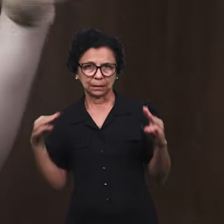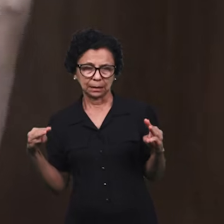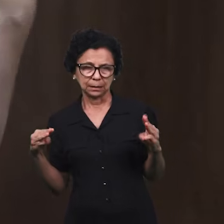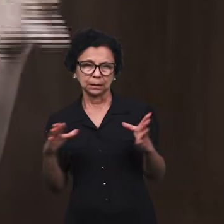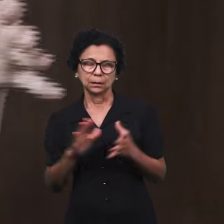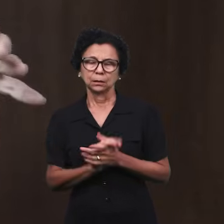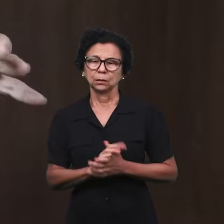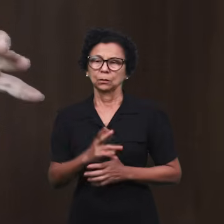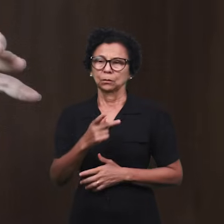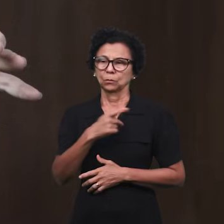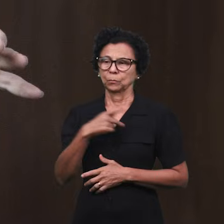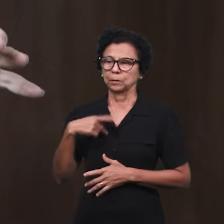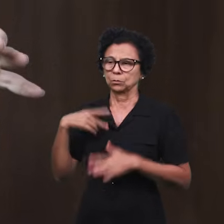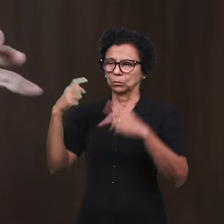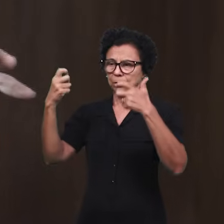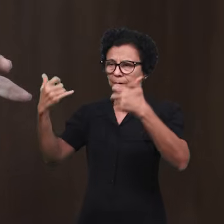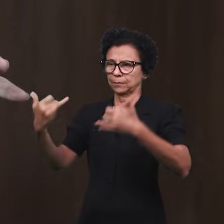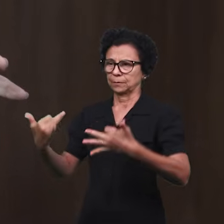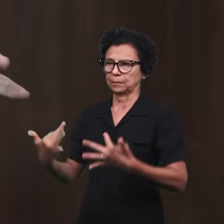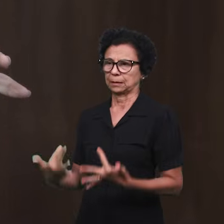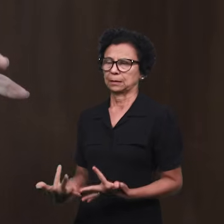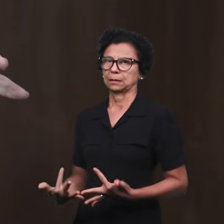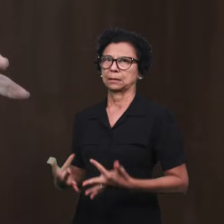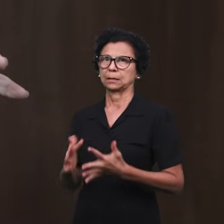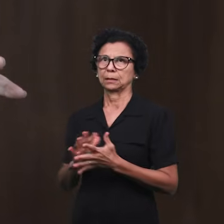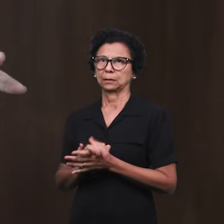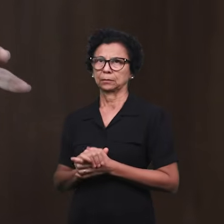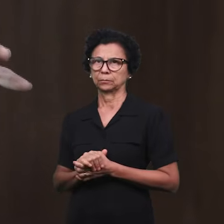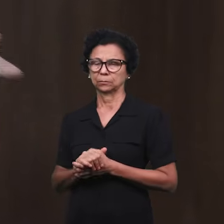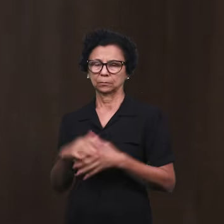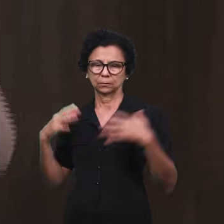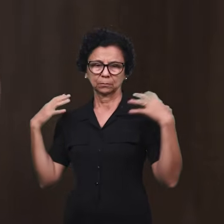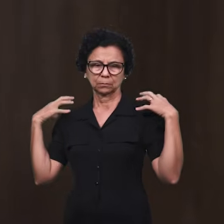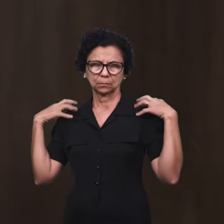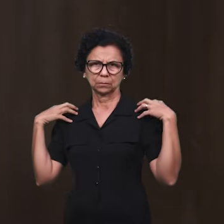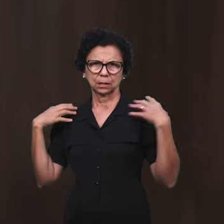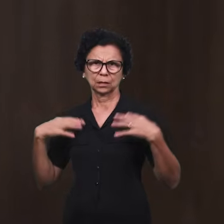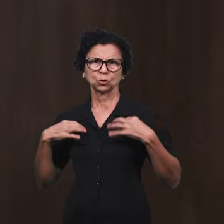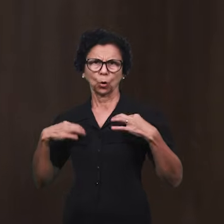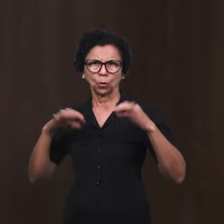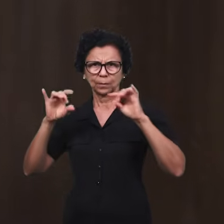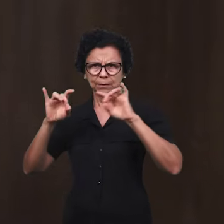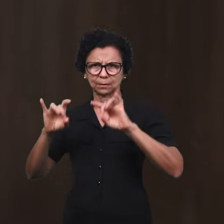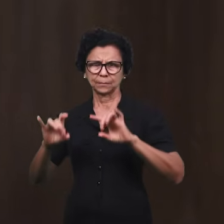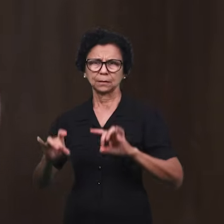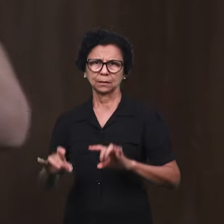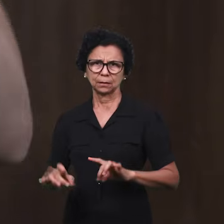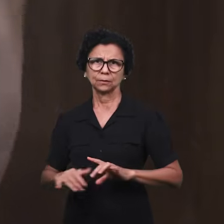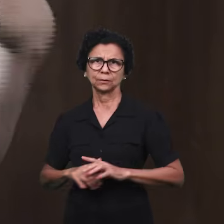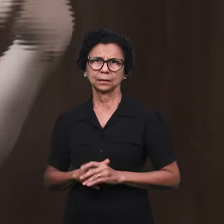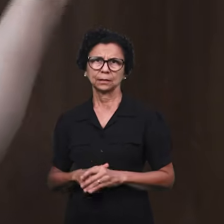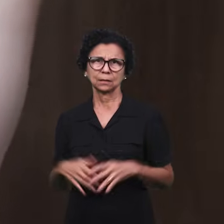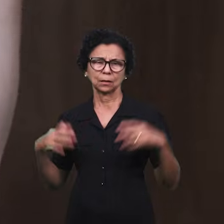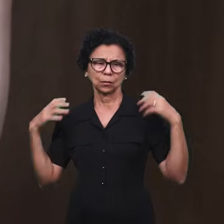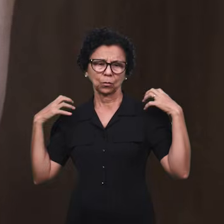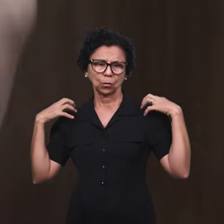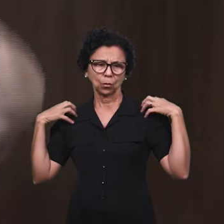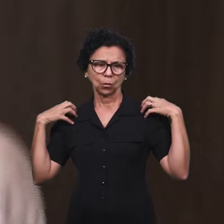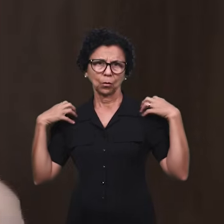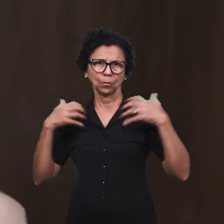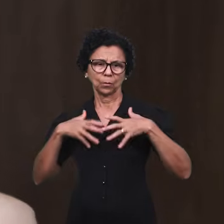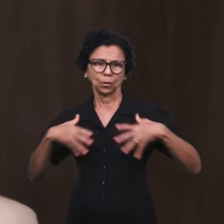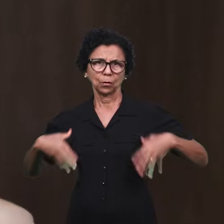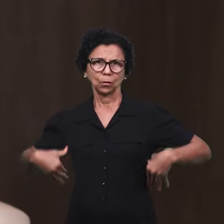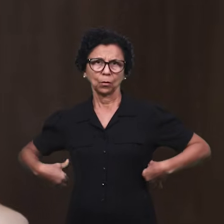pastor estava explicando sobre a parte de cima, que tem os nomes aqui das tribos, aí tem aqui os nomes das tribos, eu estava tentando explicar isso aqui, ele já